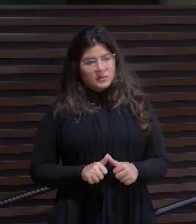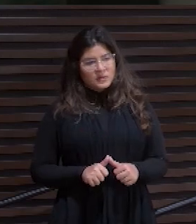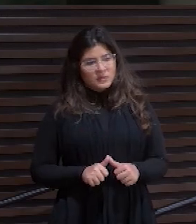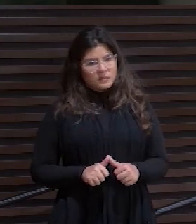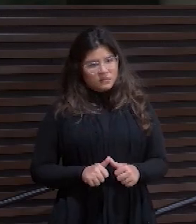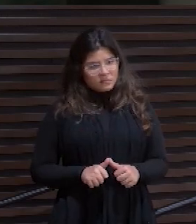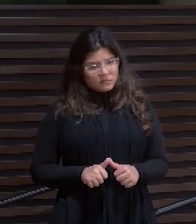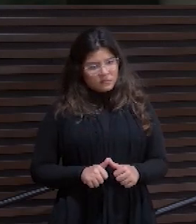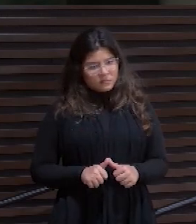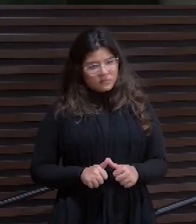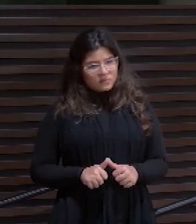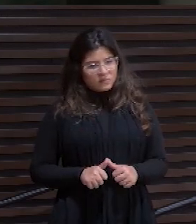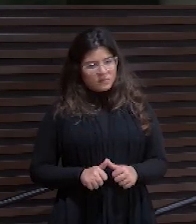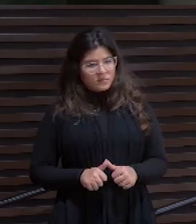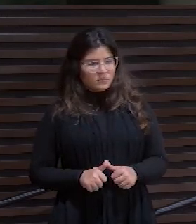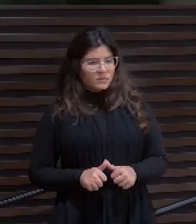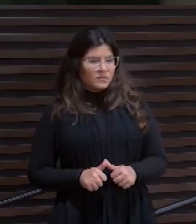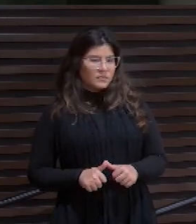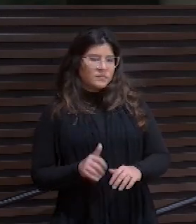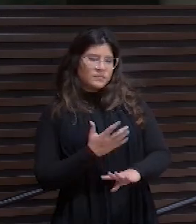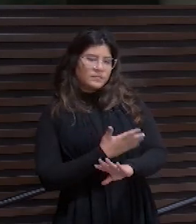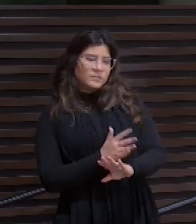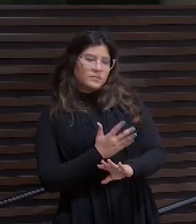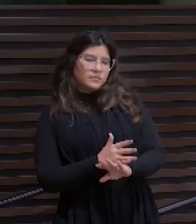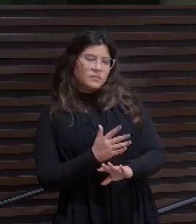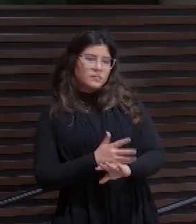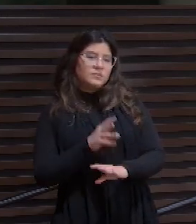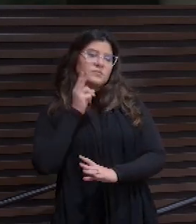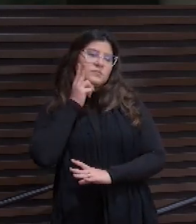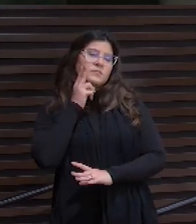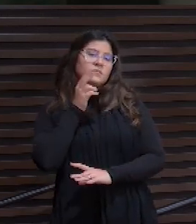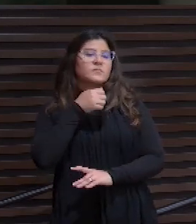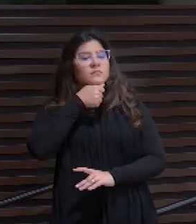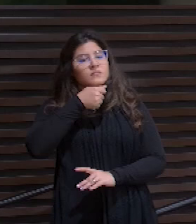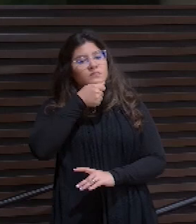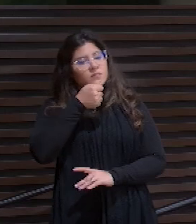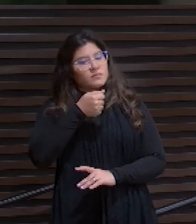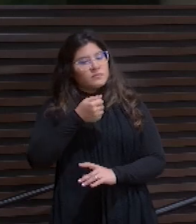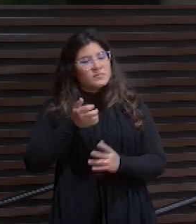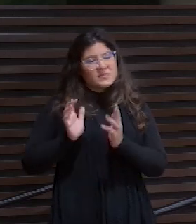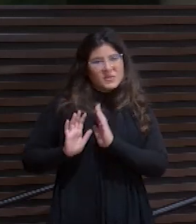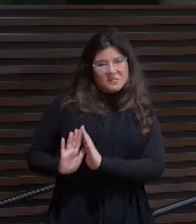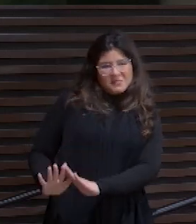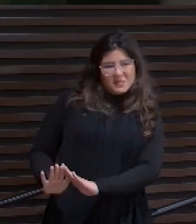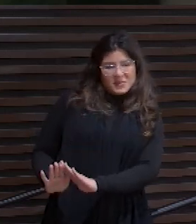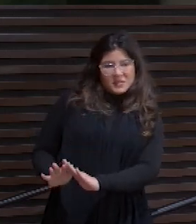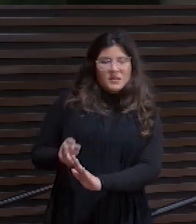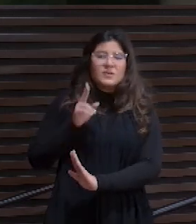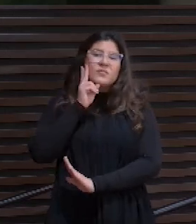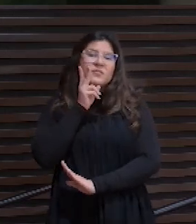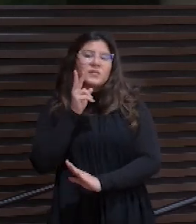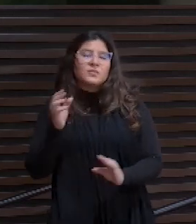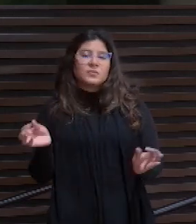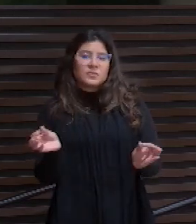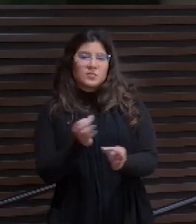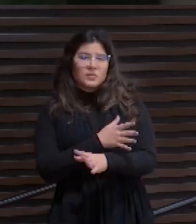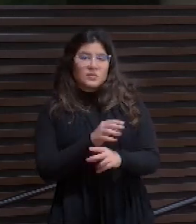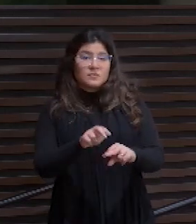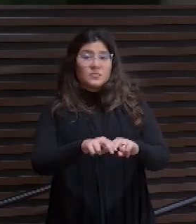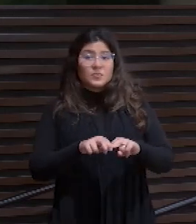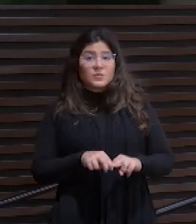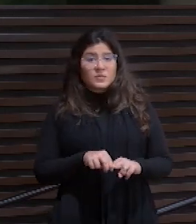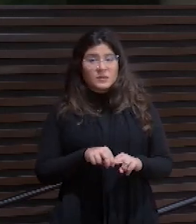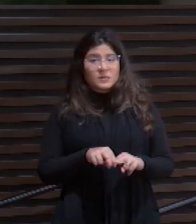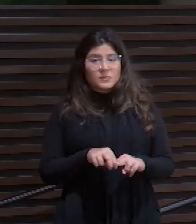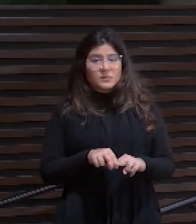você já está acostumado com o vinho velho, que você não quer o vinho novo. É por isso, meus